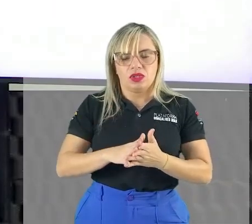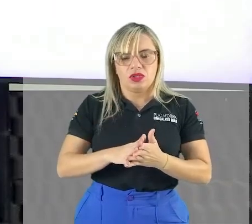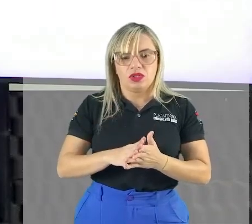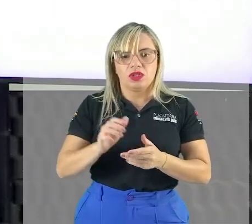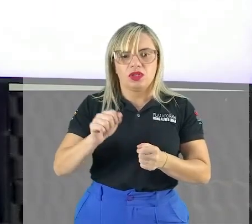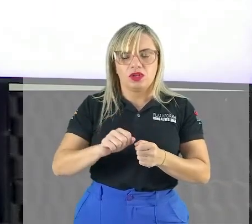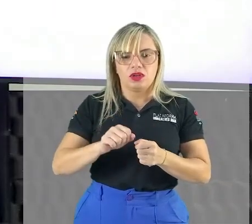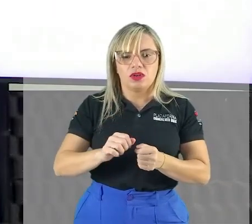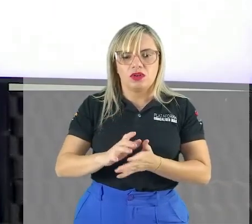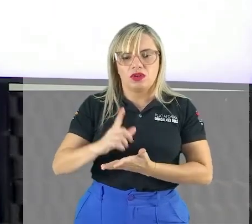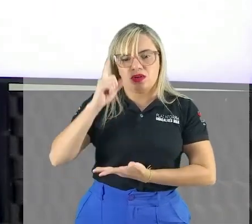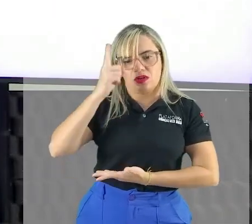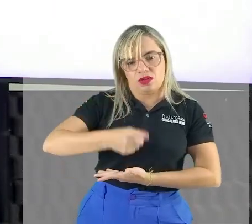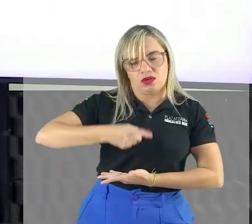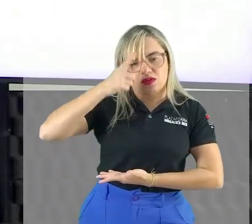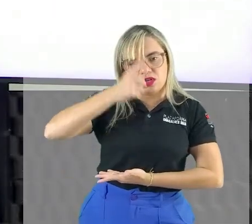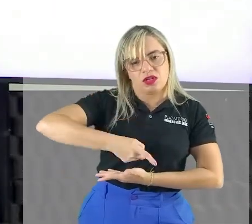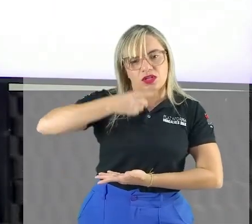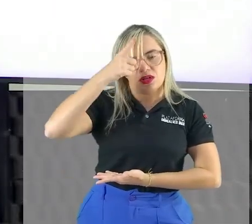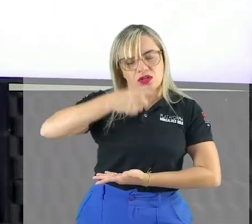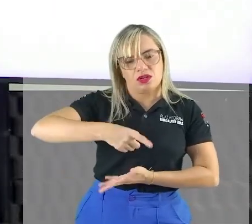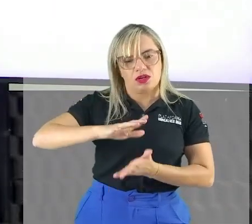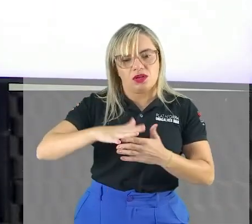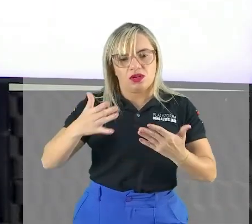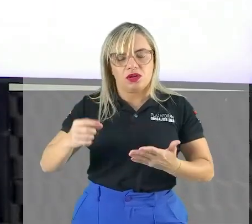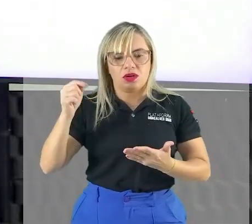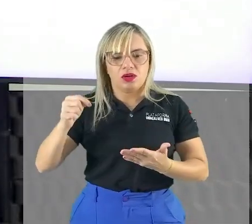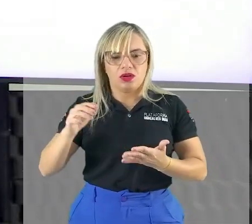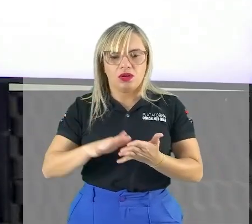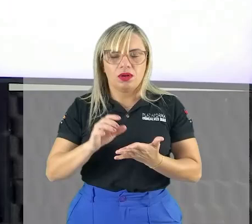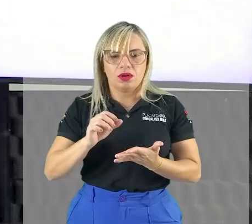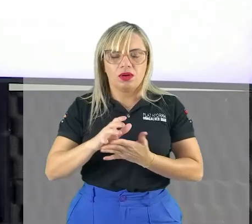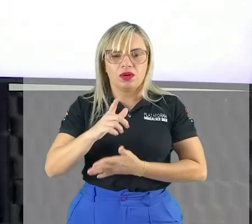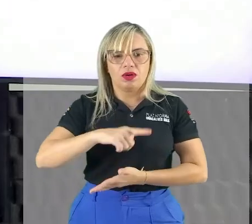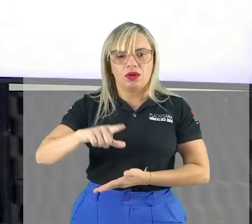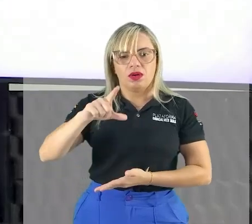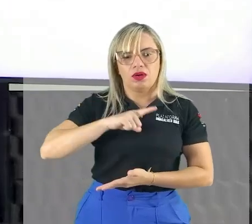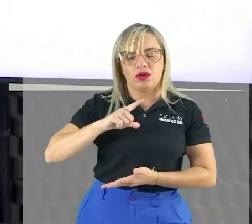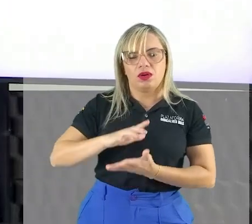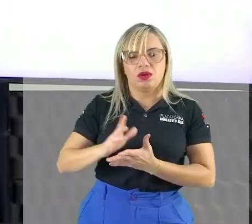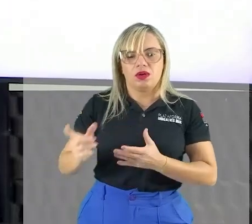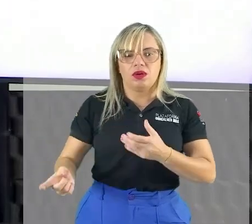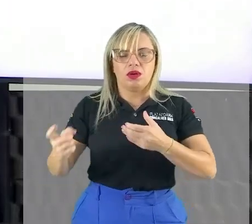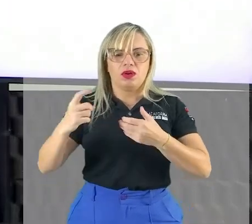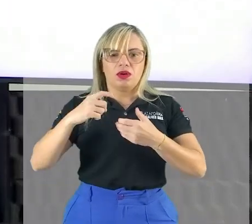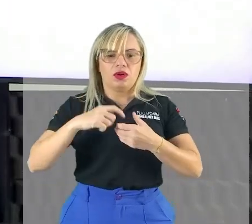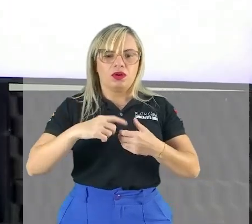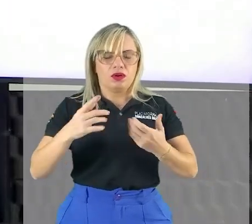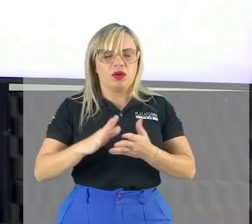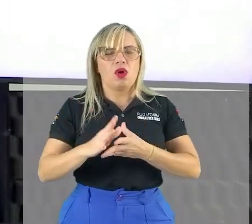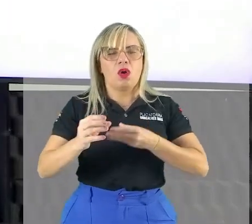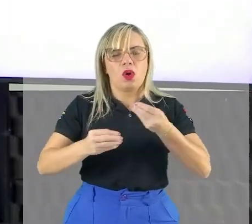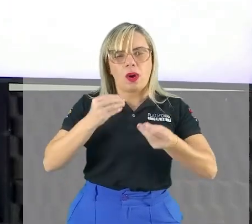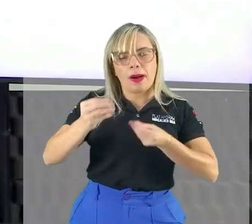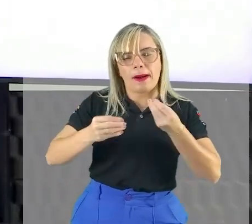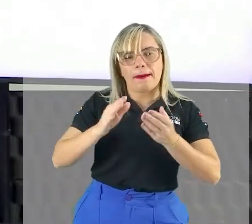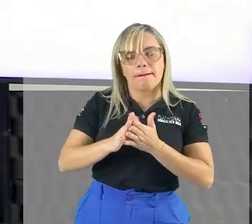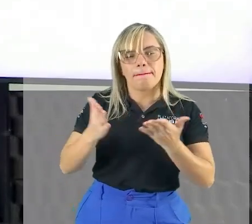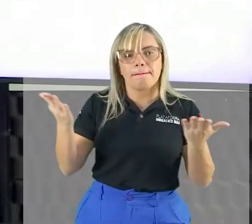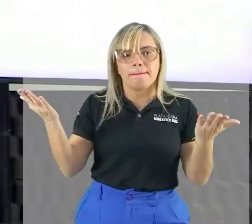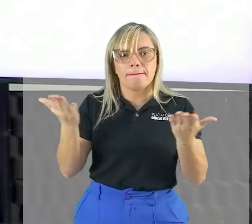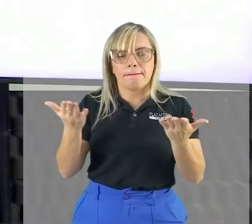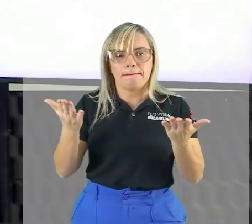fazer. Então, você tem uma volta, vamos assim colocar, agora para